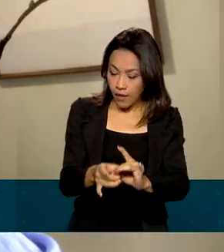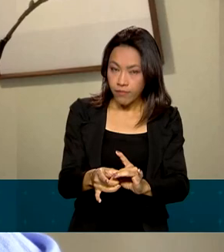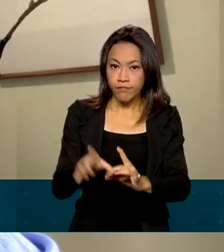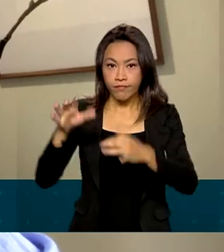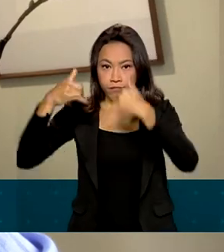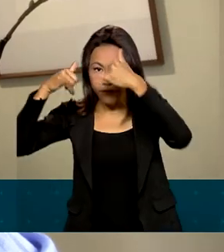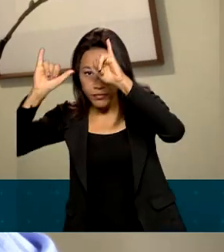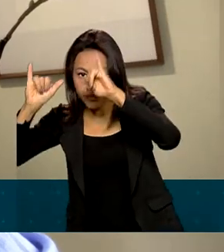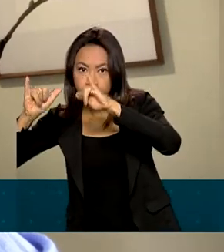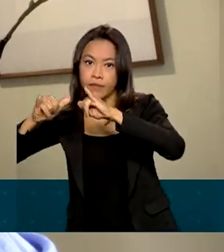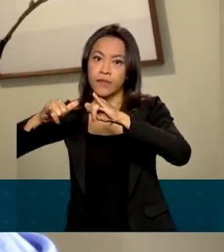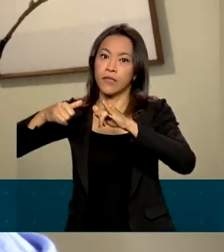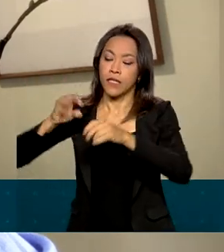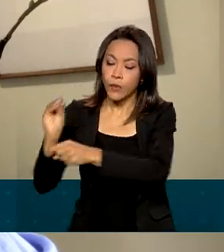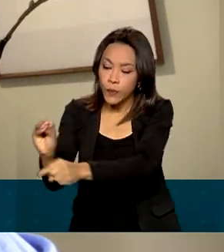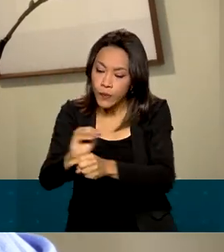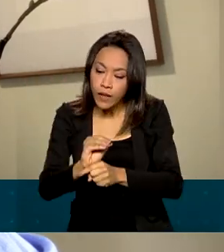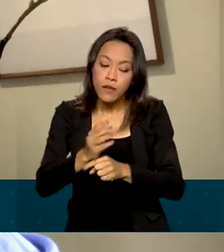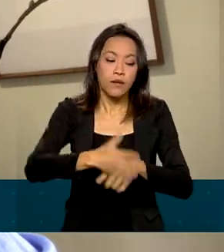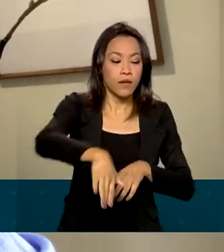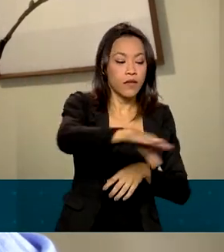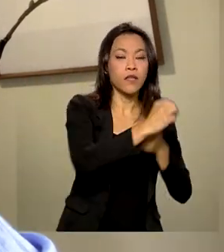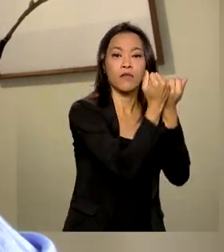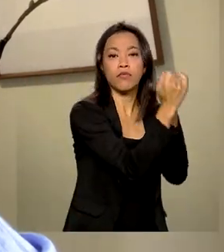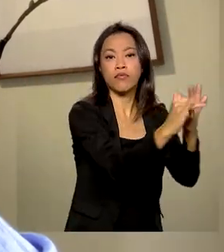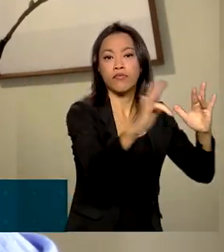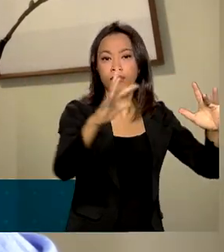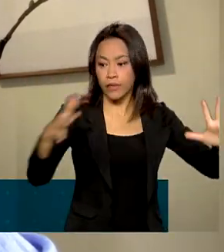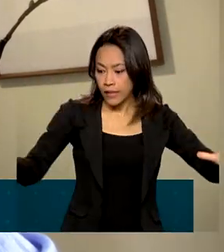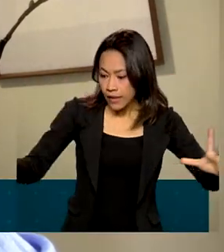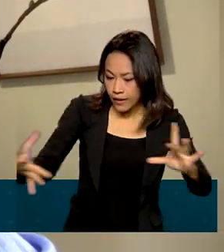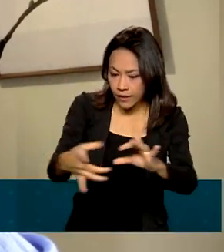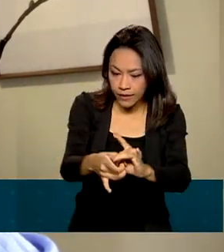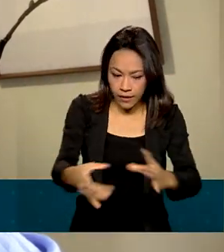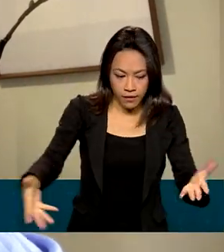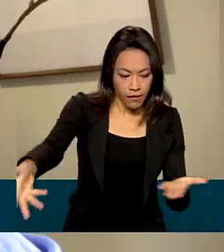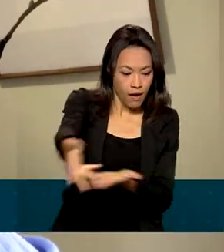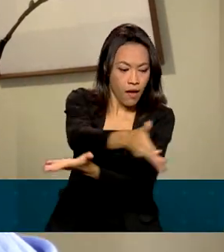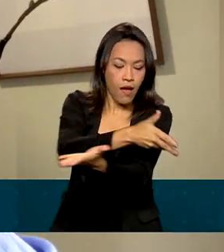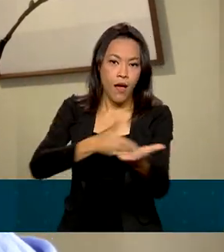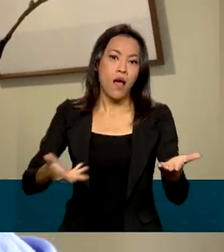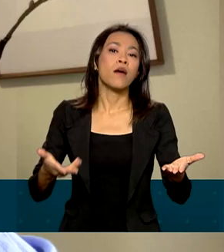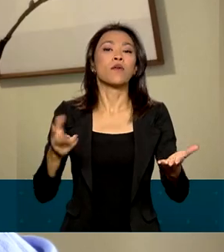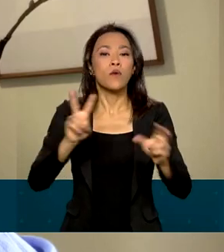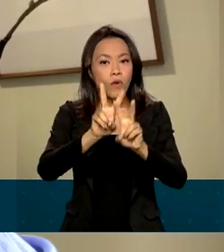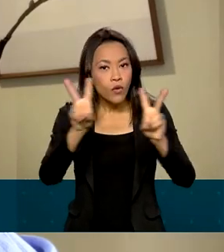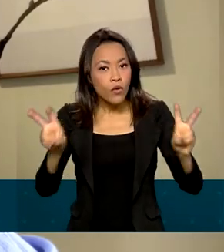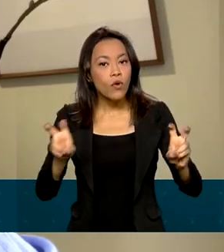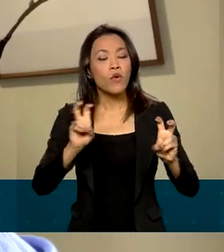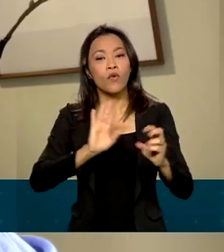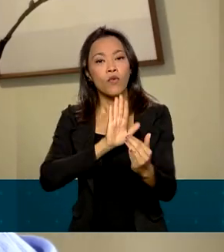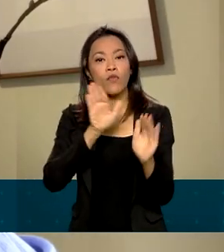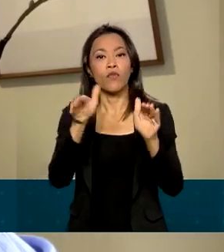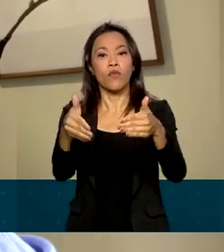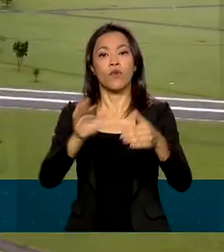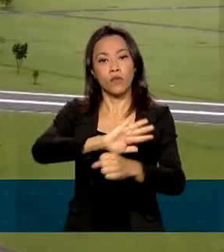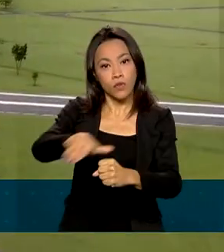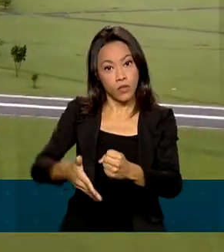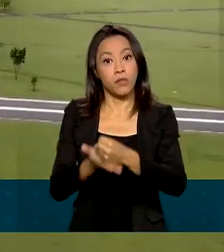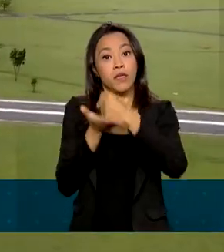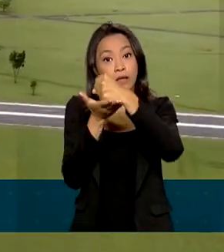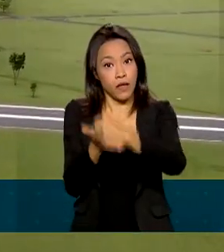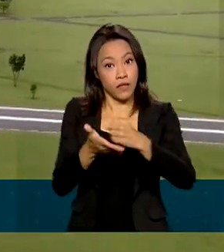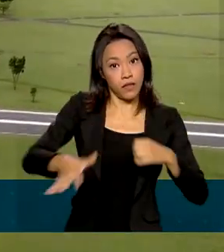permite um efeito positivo e sinérgico é trazendo uma maior sustentabilidade para o sistema de produção